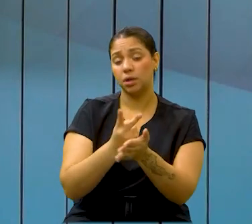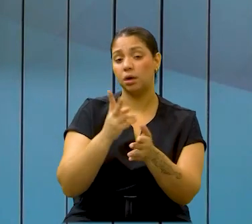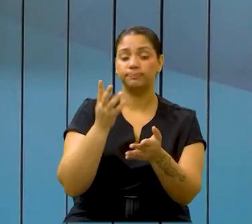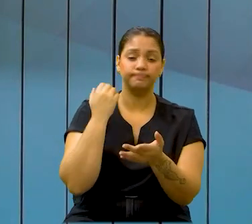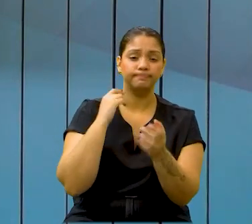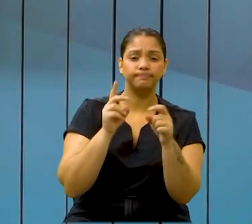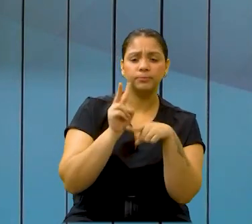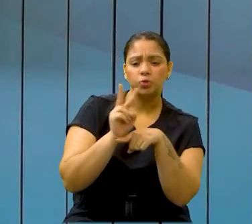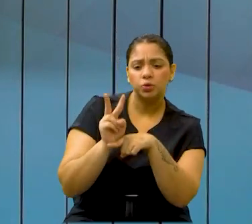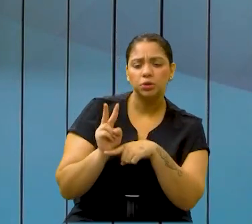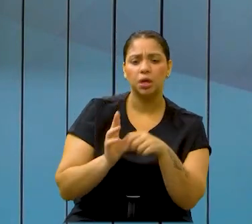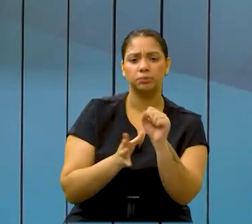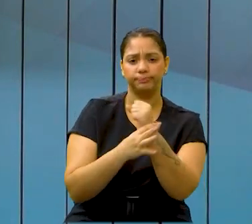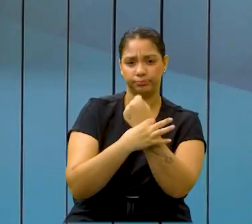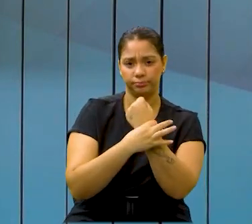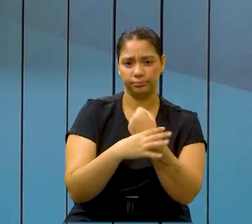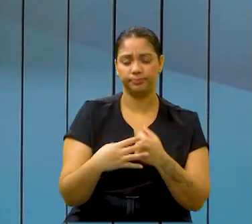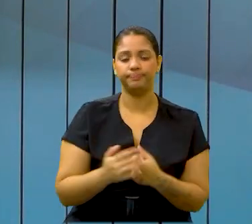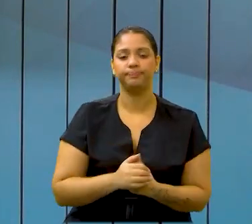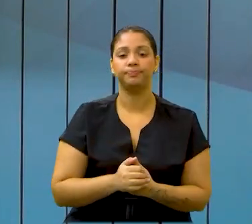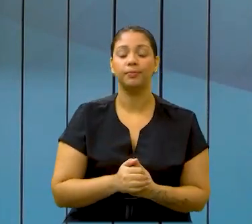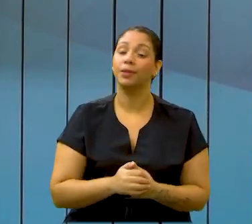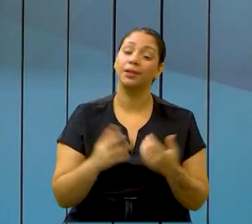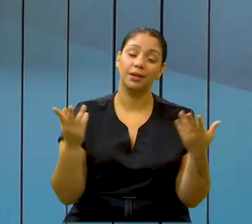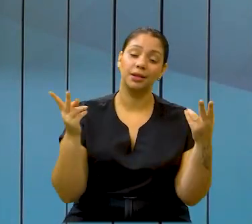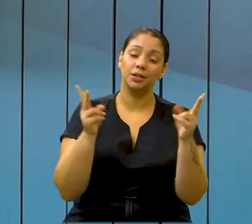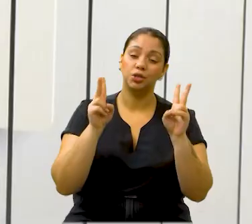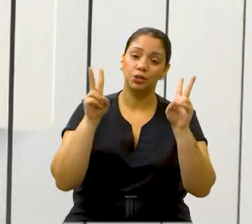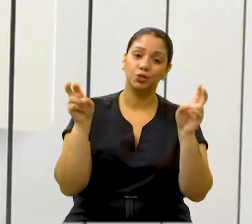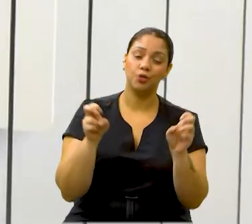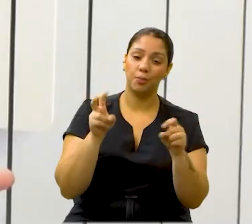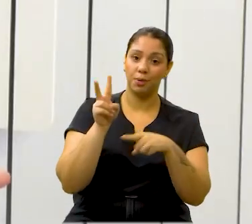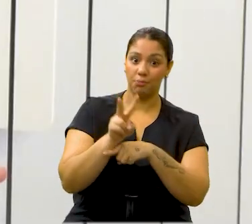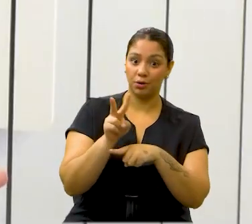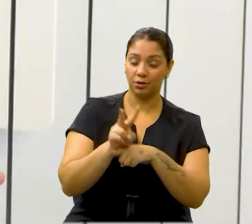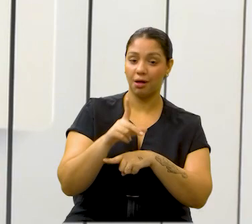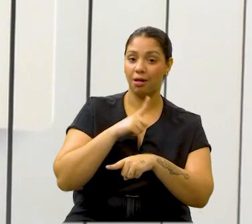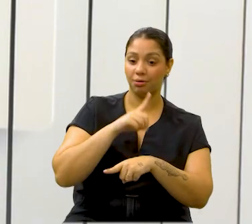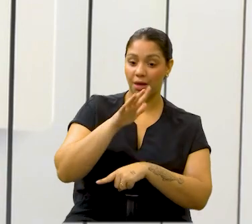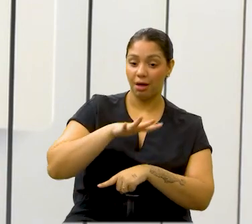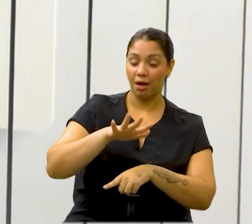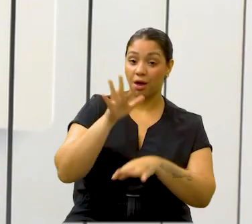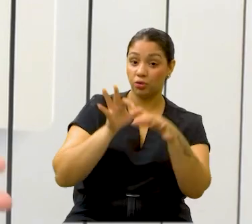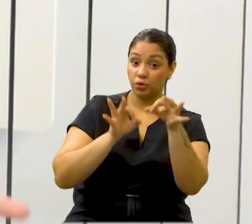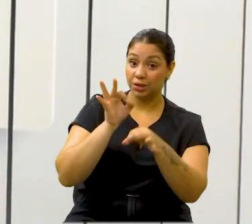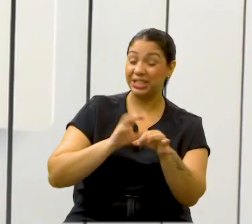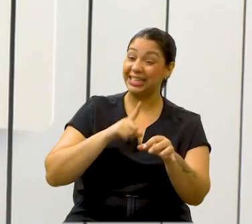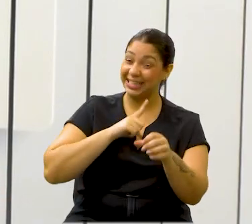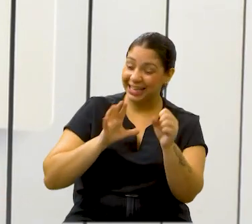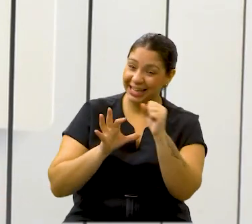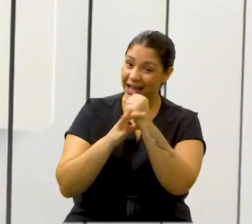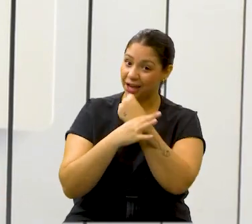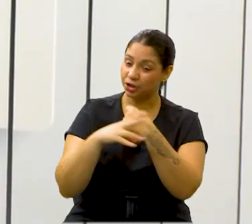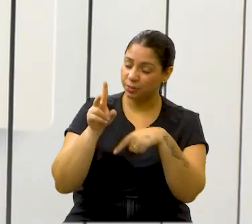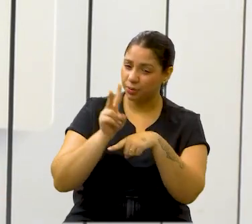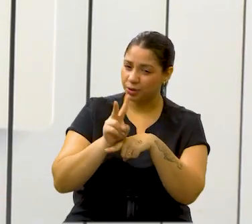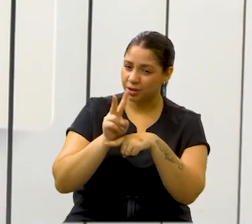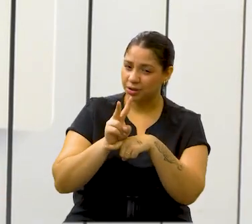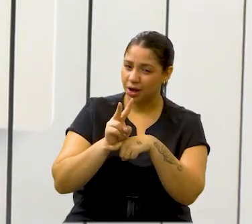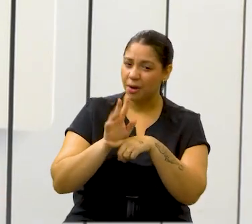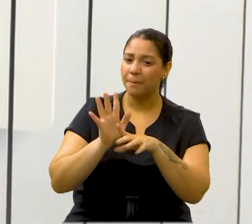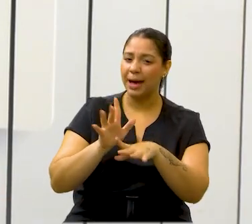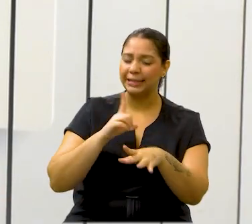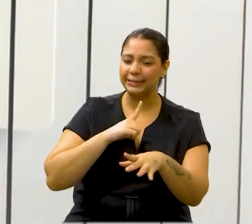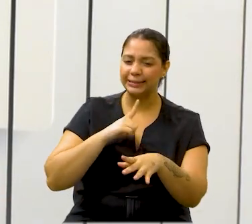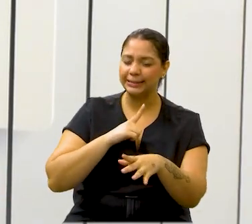a proteção. E por falar em proteção, né, nós temos aí o ordenamento jurídico que garante essa proteção. Mas,